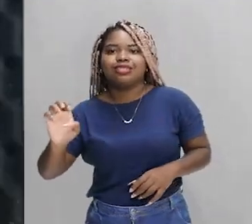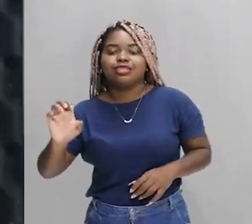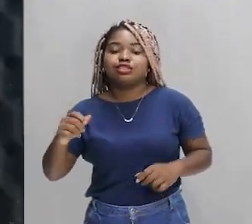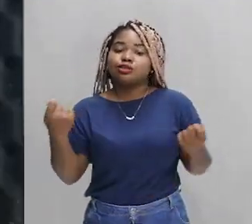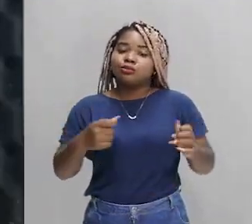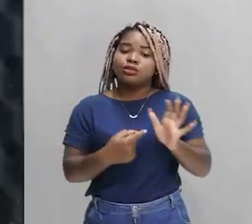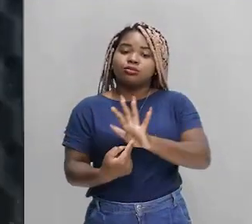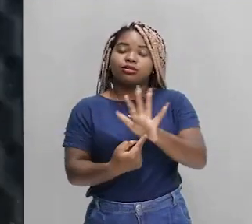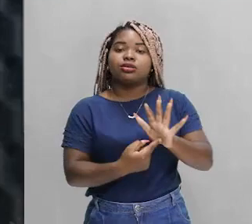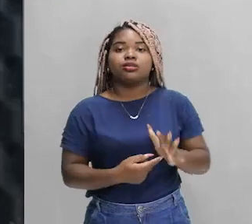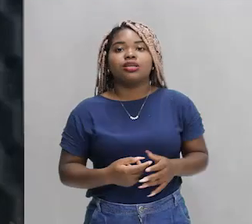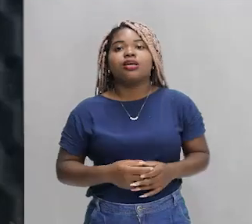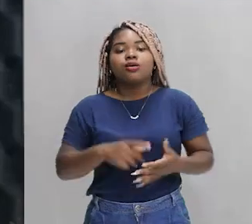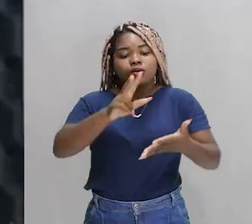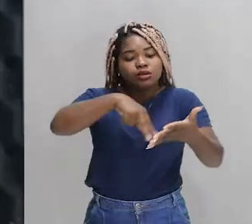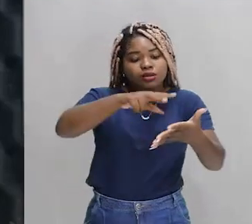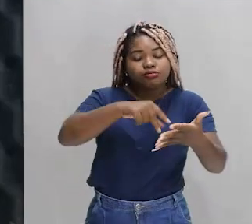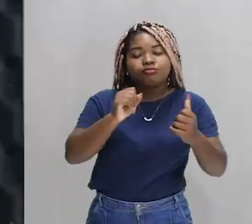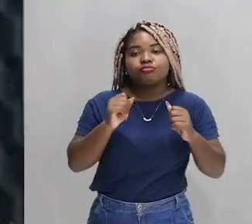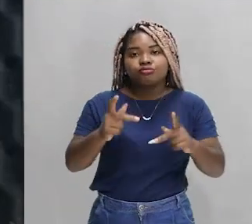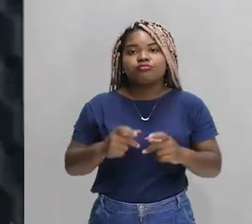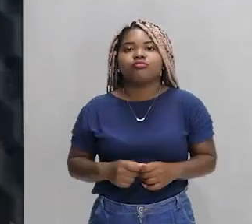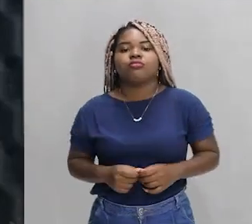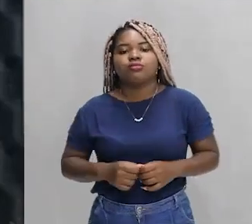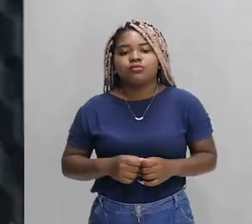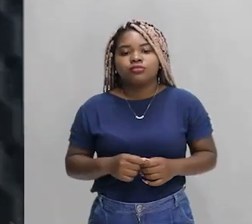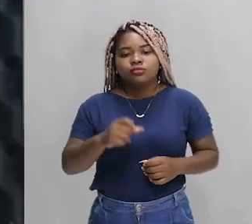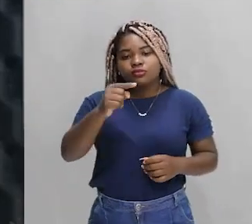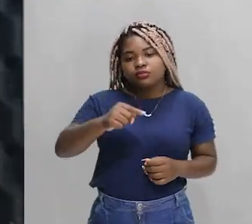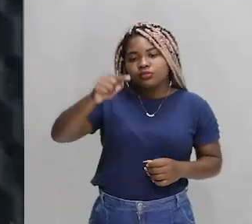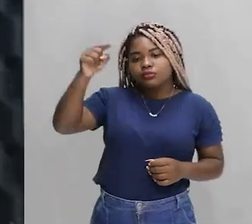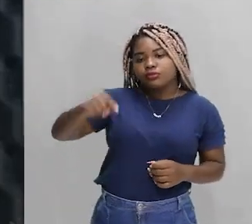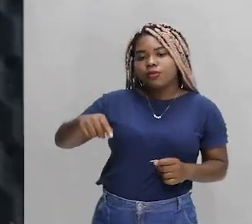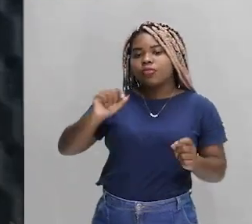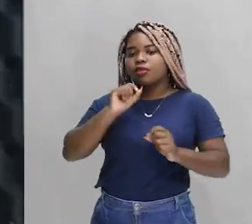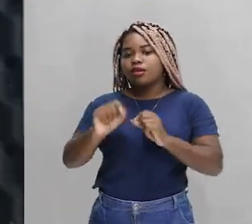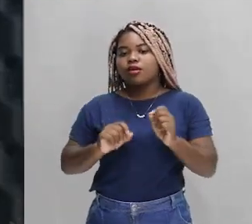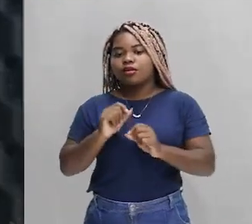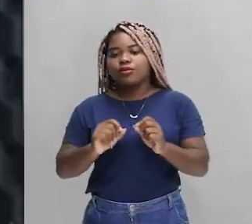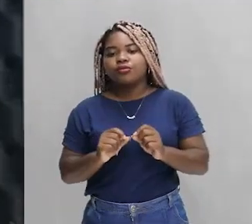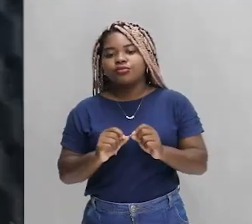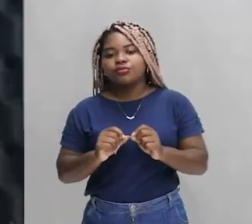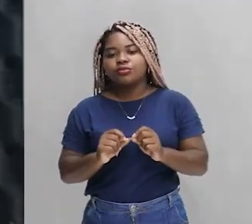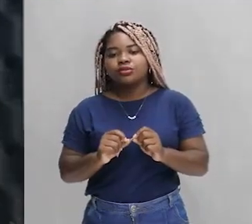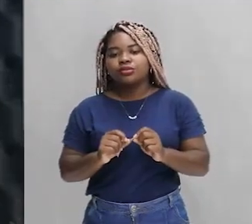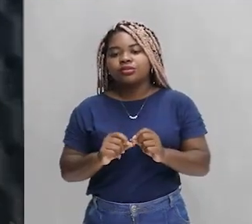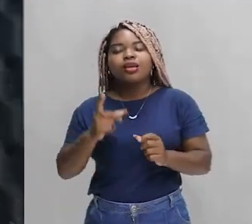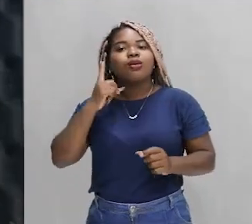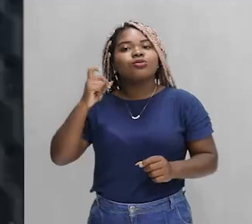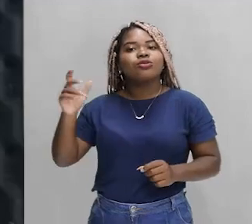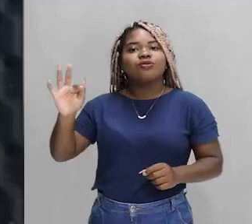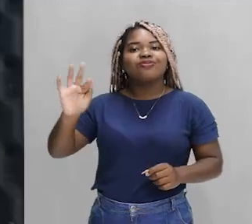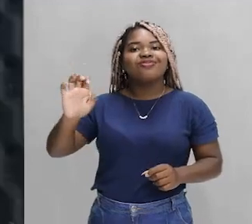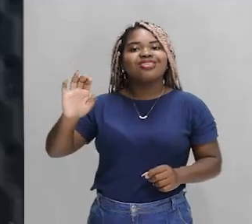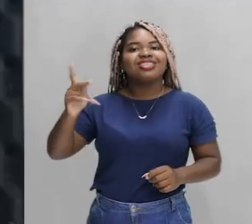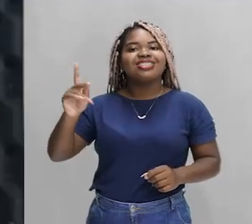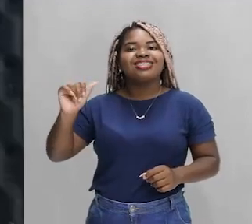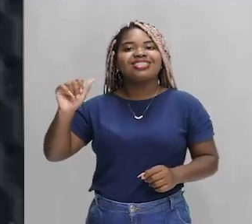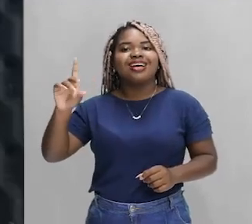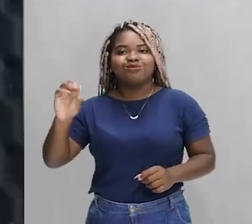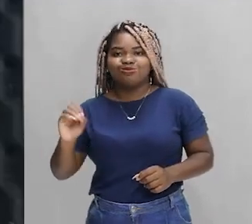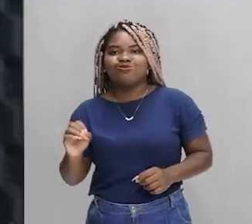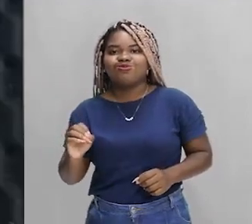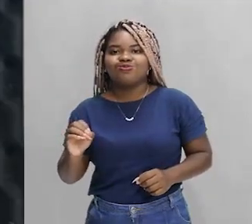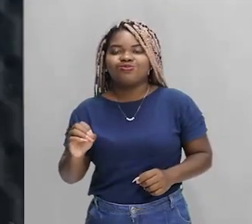você está lendo. O acento circunflexo destaca uma sílaba tônica com som fechado, então, diferenciando